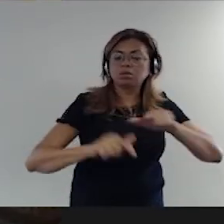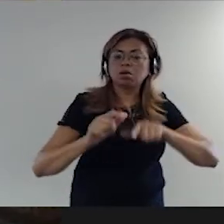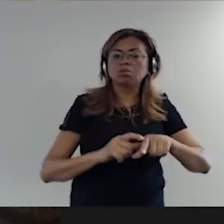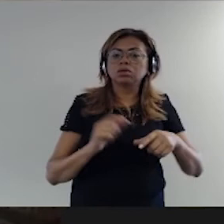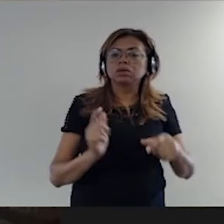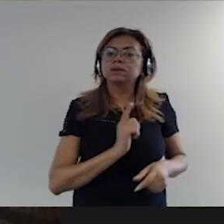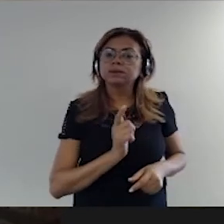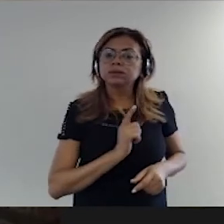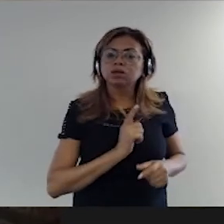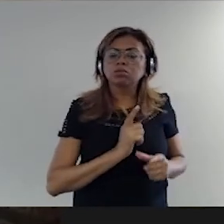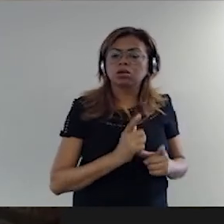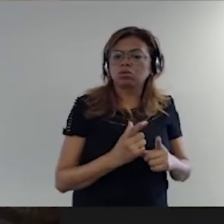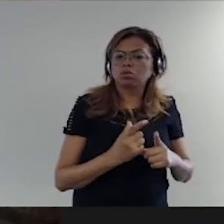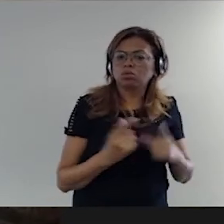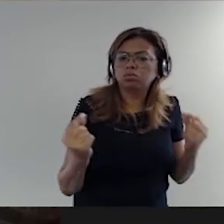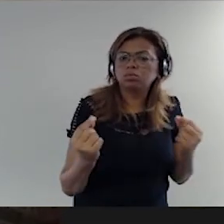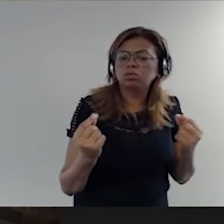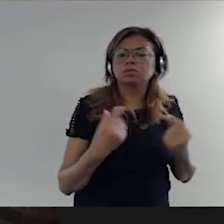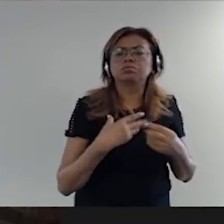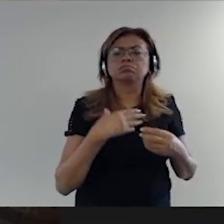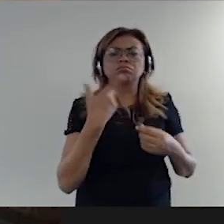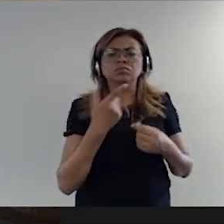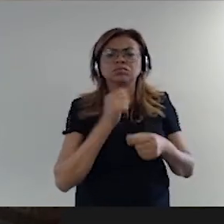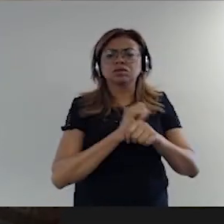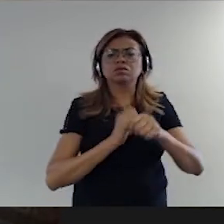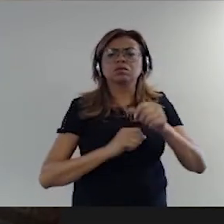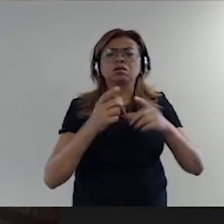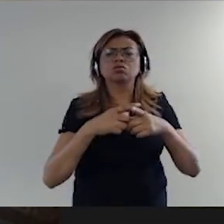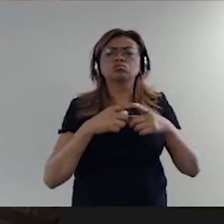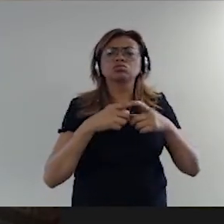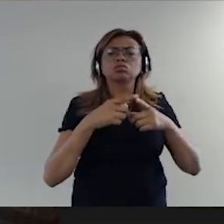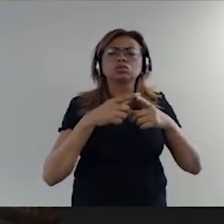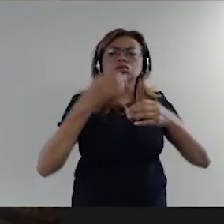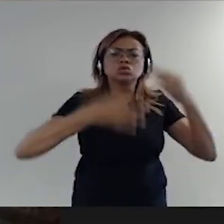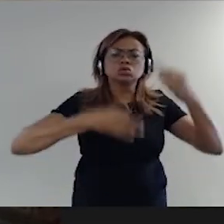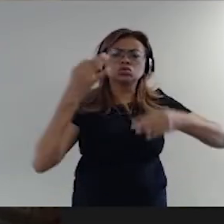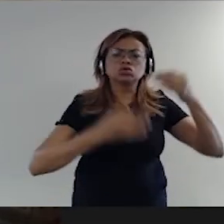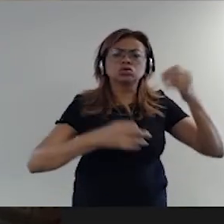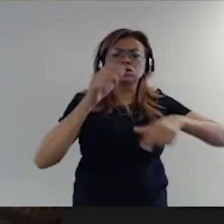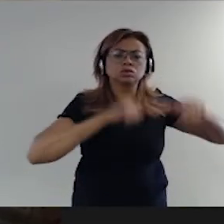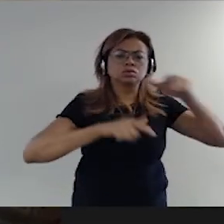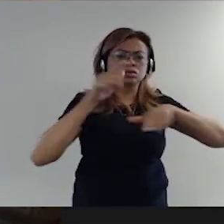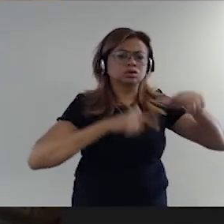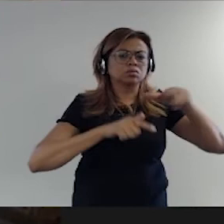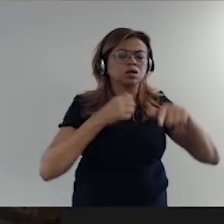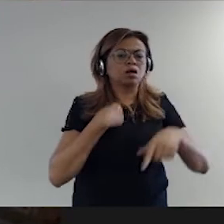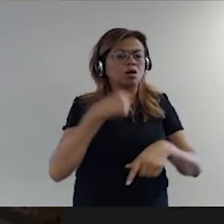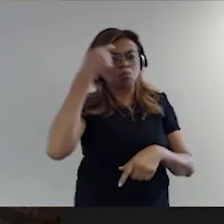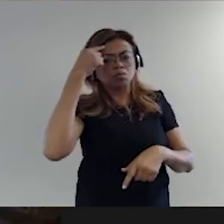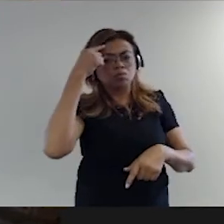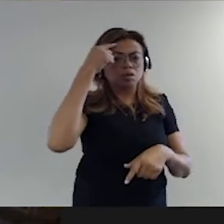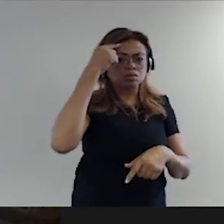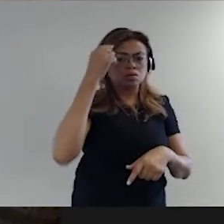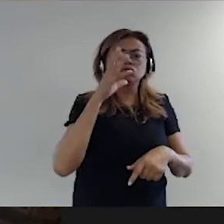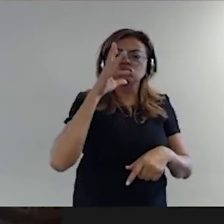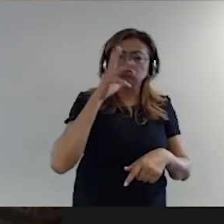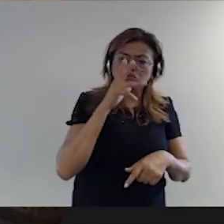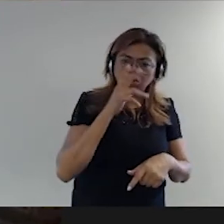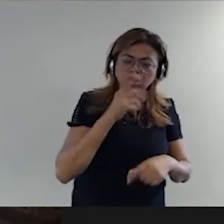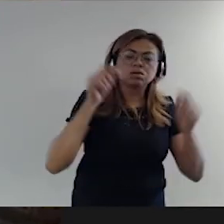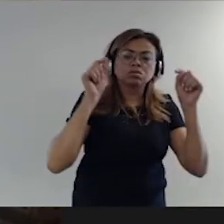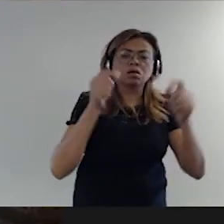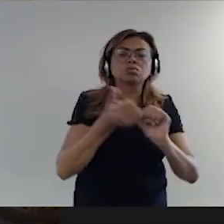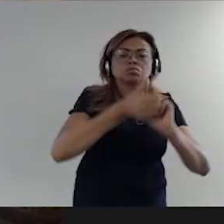Houve um esvaziamento enorme da justiça do trabalho e eu penso que, paulatinamente, isso vai ser